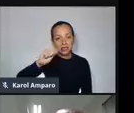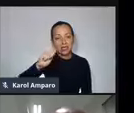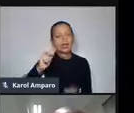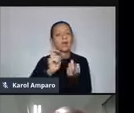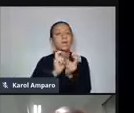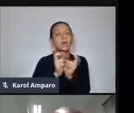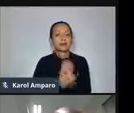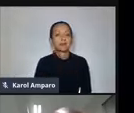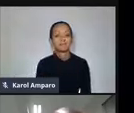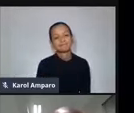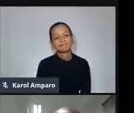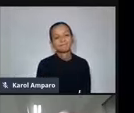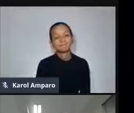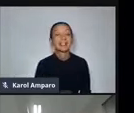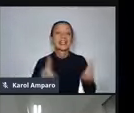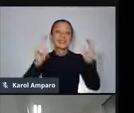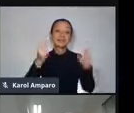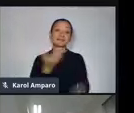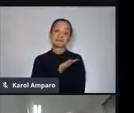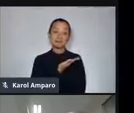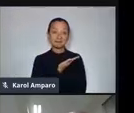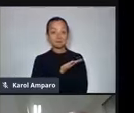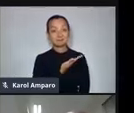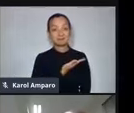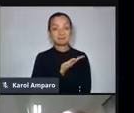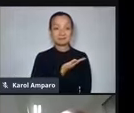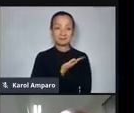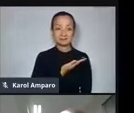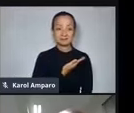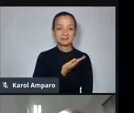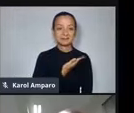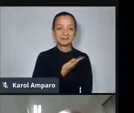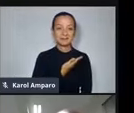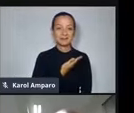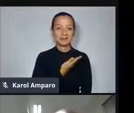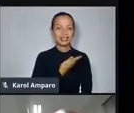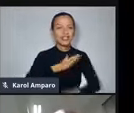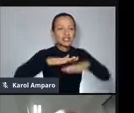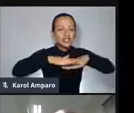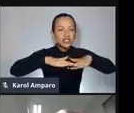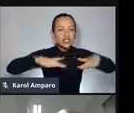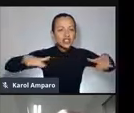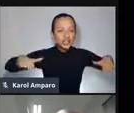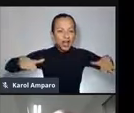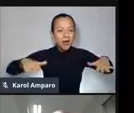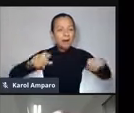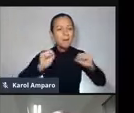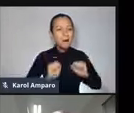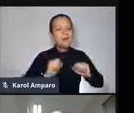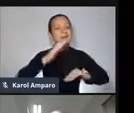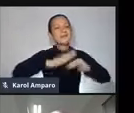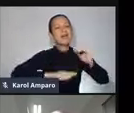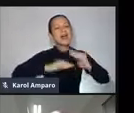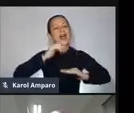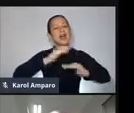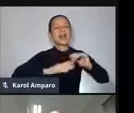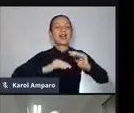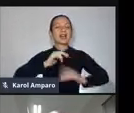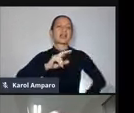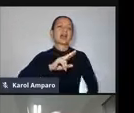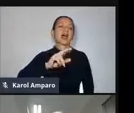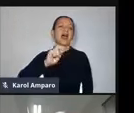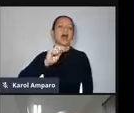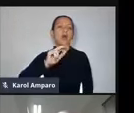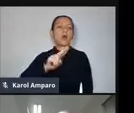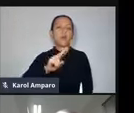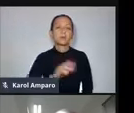A amizade, né? Aqui eu ainda estava podendo pôr a mão no chão aí, fazer um auzinho aí. A amizade está aqui, ó.